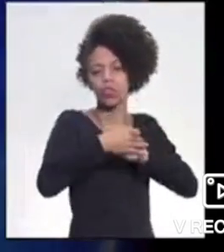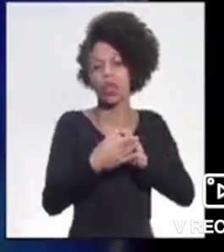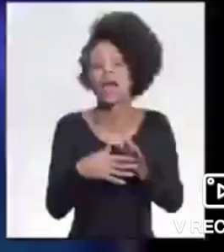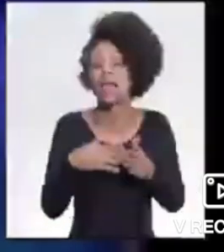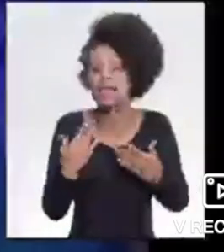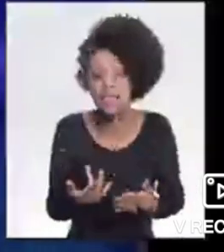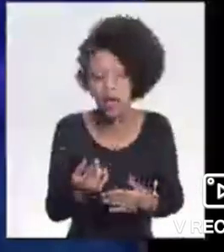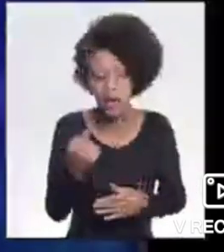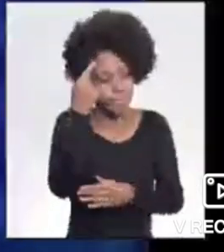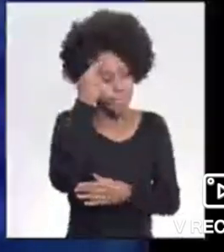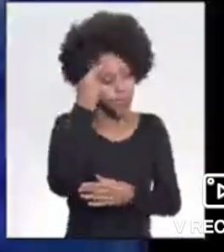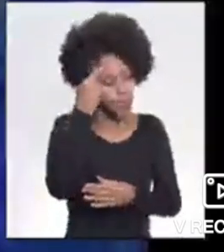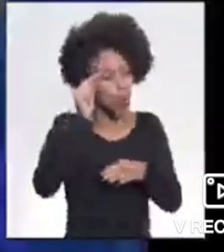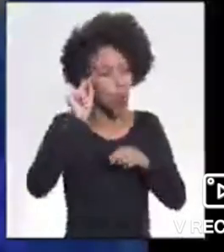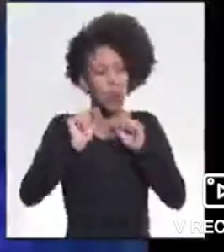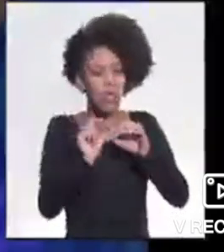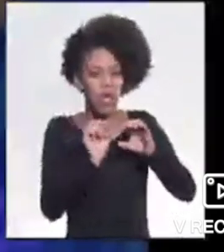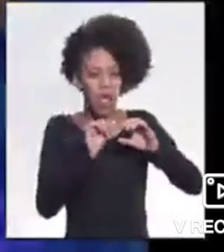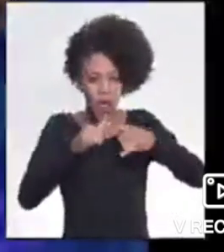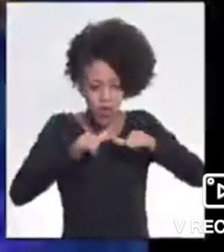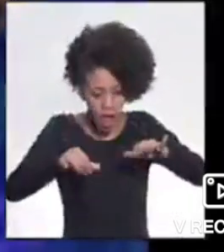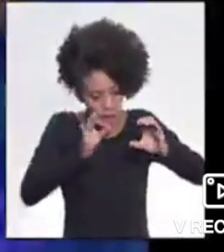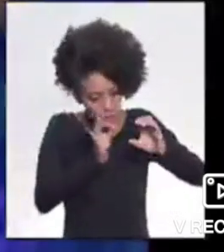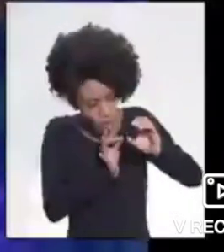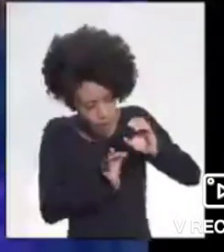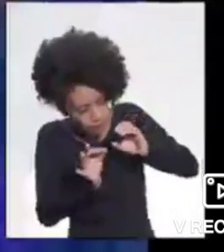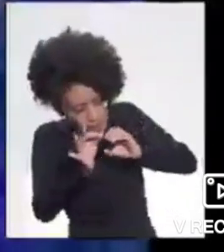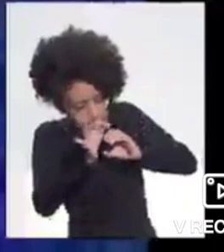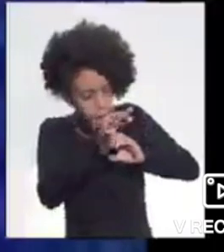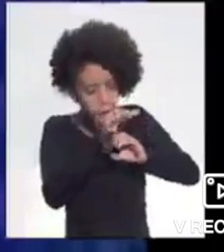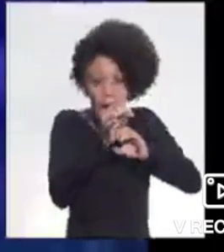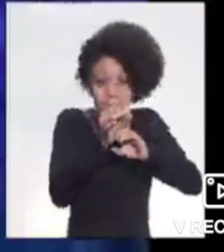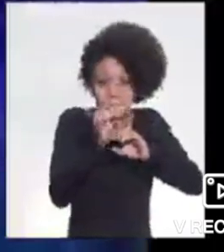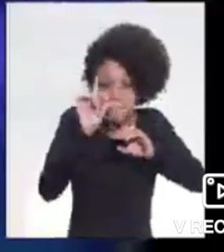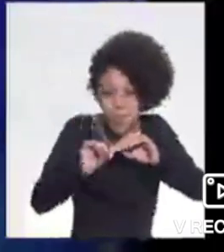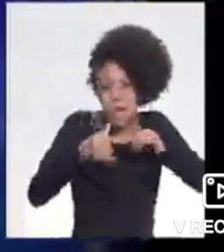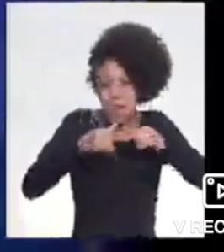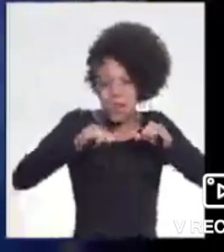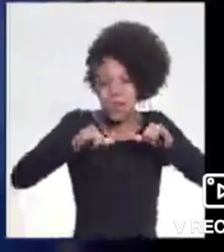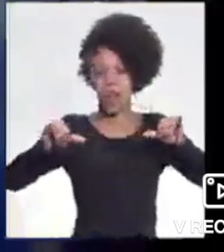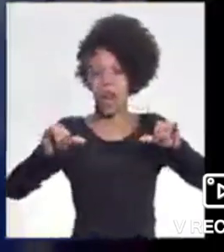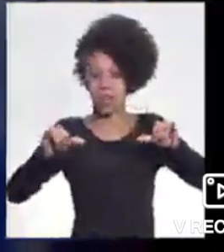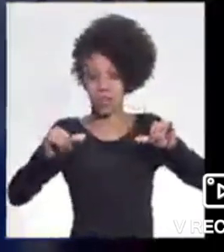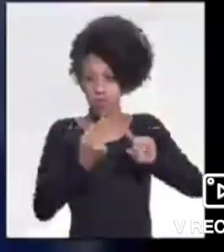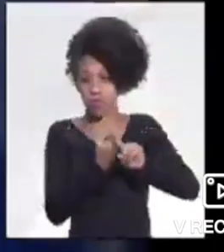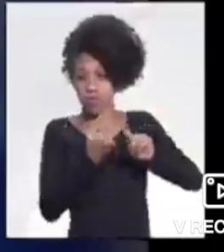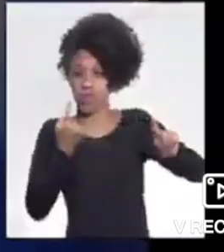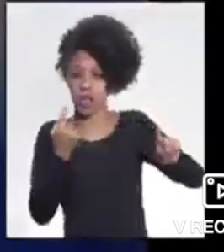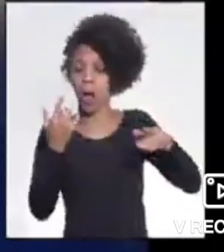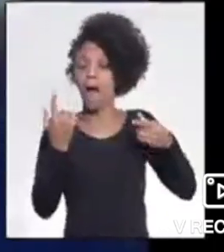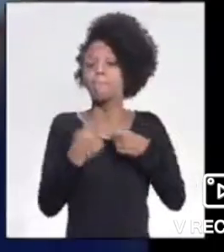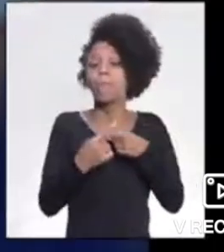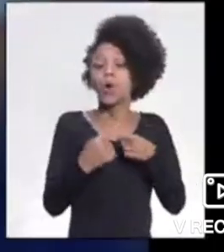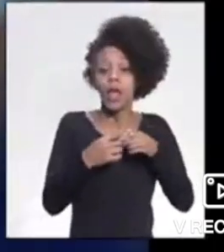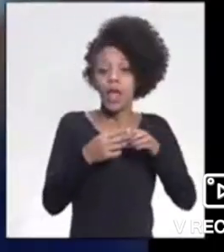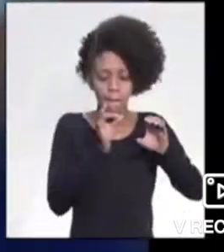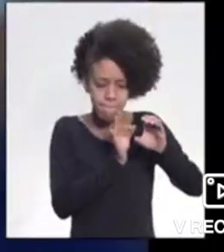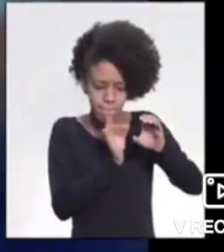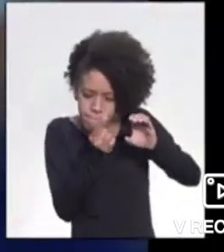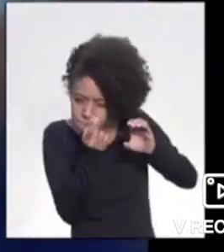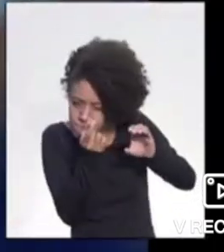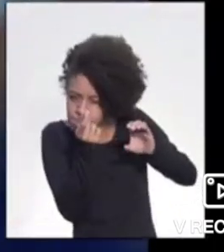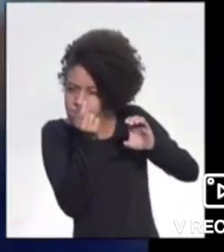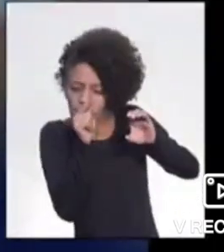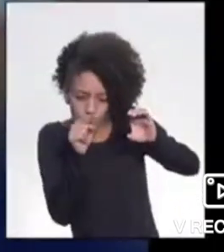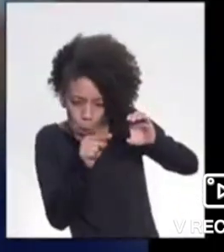Logo, Bohr pensou que os elétrons ao redor do núcleo possuíam menos energia que os elétrons mais afastados. Isso porque o elétron mais próximo do